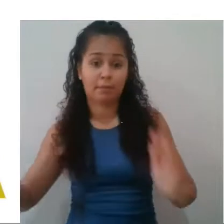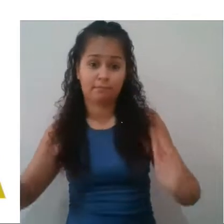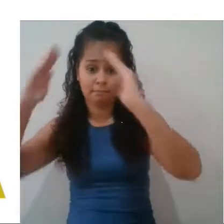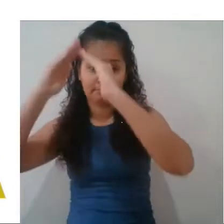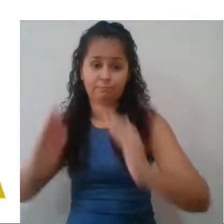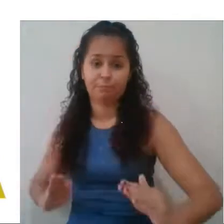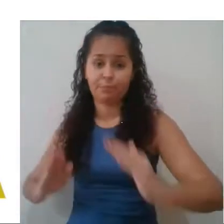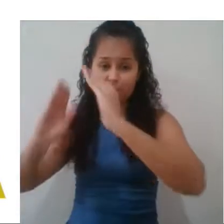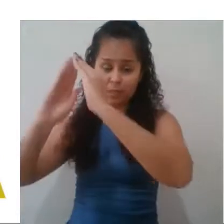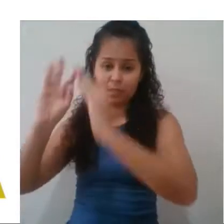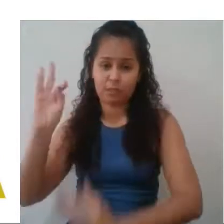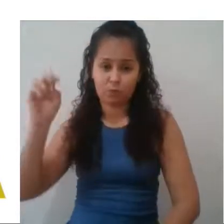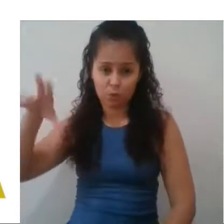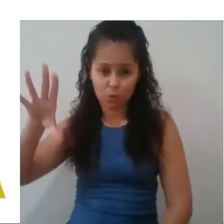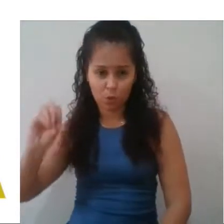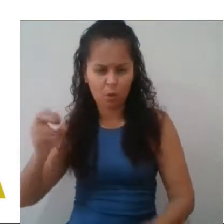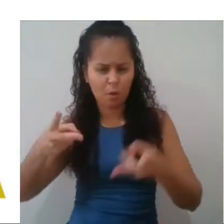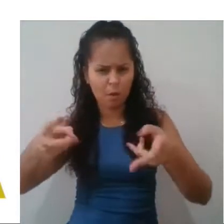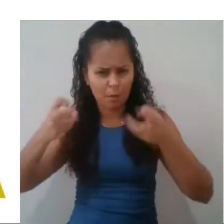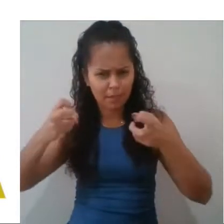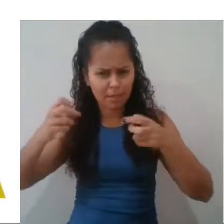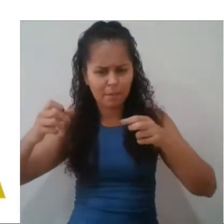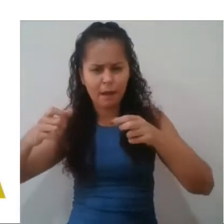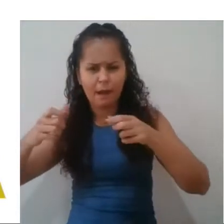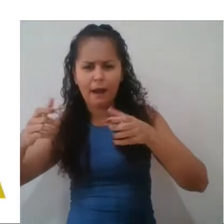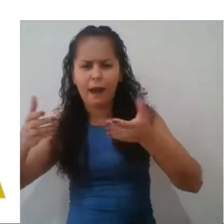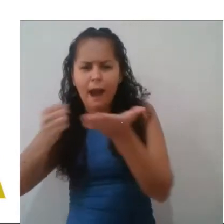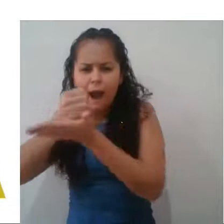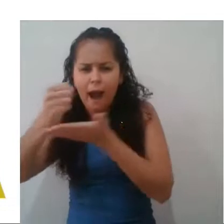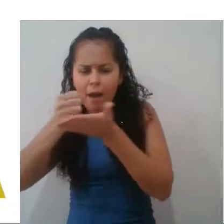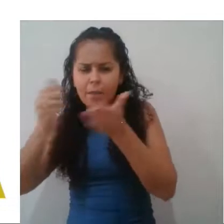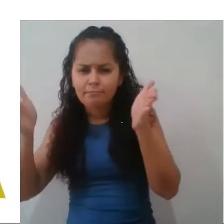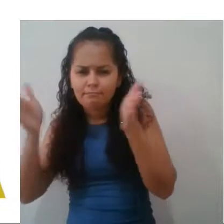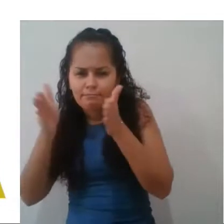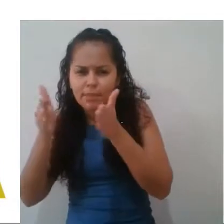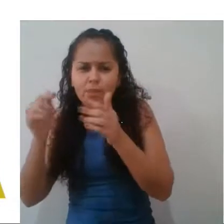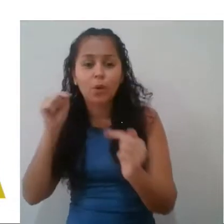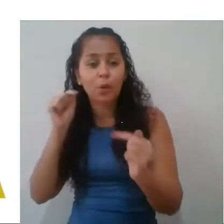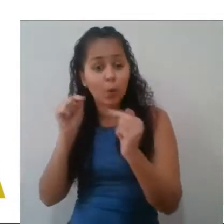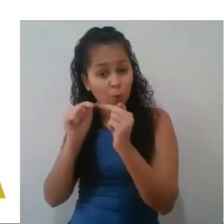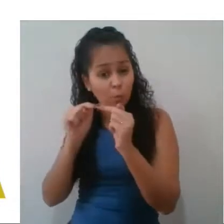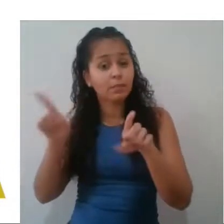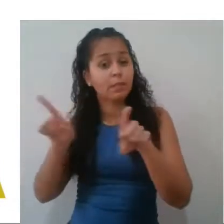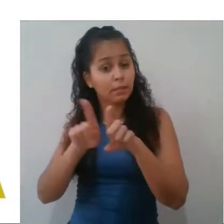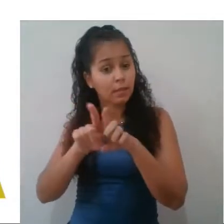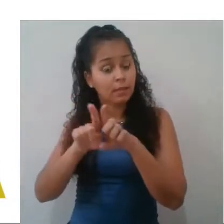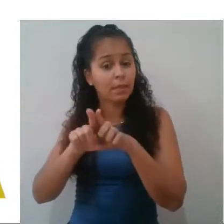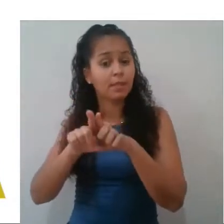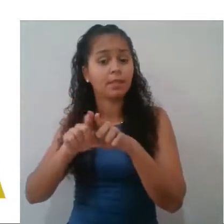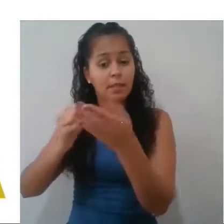pirâmide. Notem que a base menor do tronco de pirâmide também coincide com a base